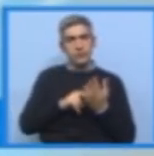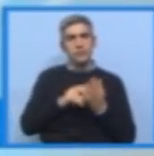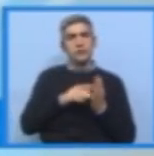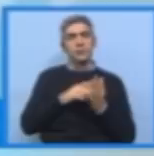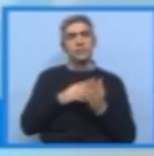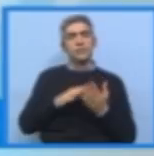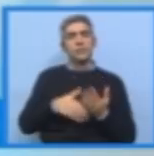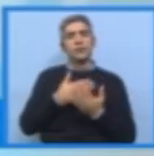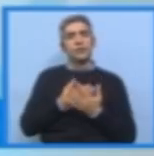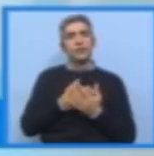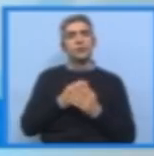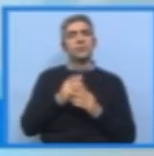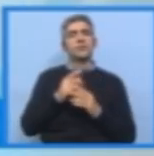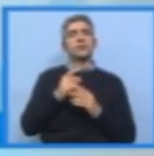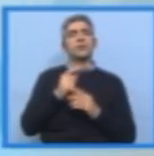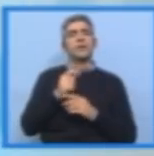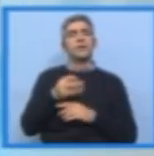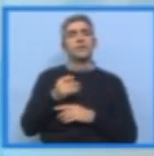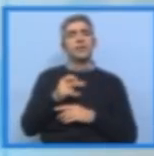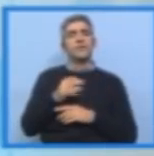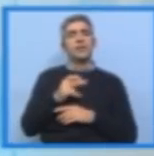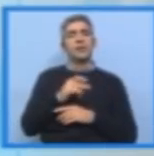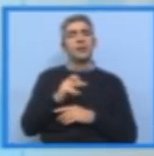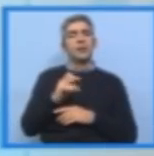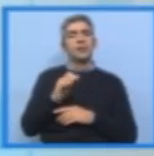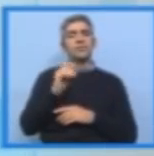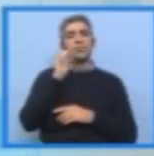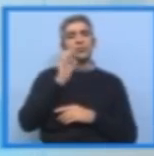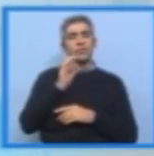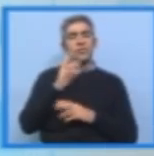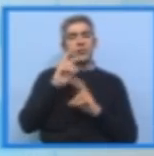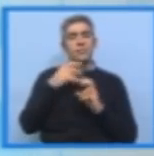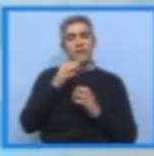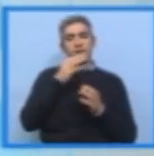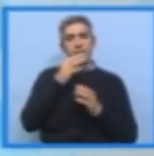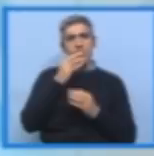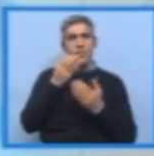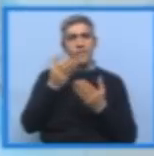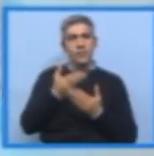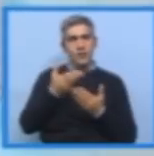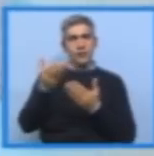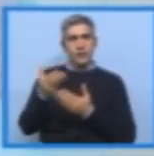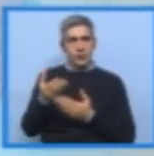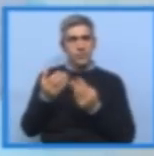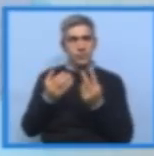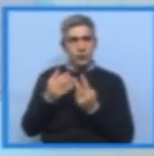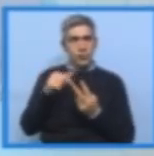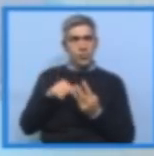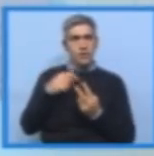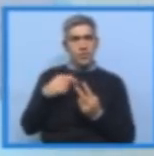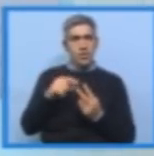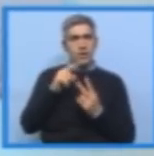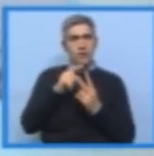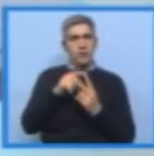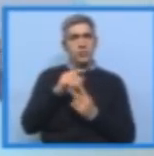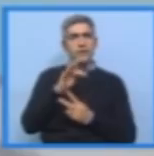liturgia nos propõe a solenidade da Epifania do Senhor. É um tema que vamos abordar com os nossos convidados. Temos hoje connosco